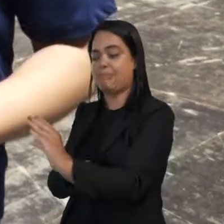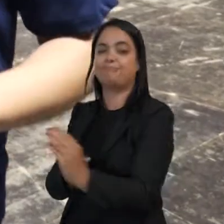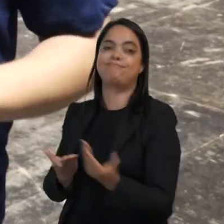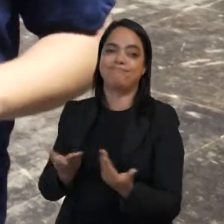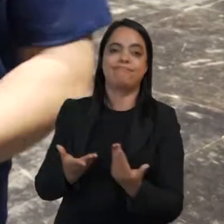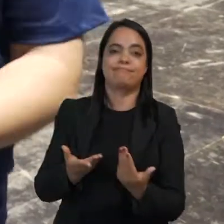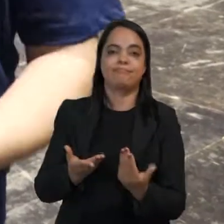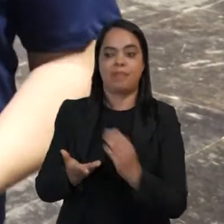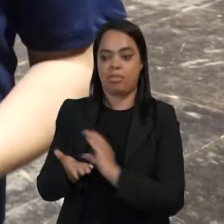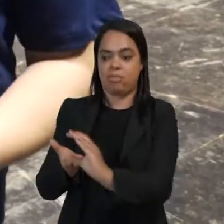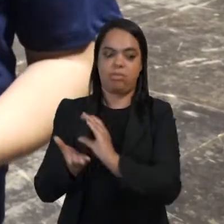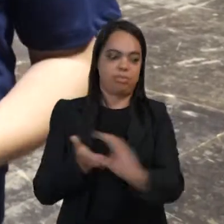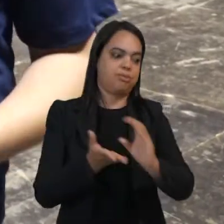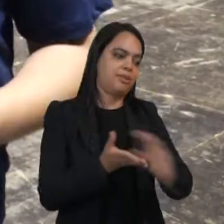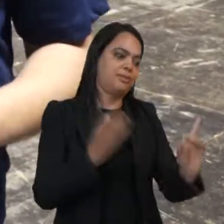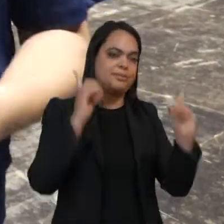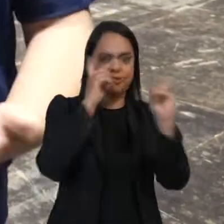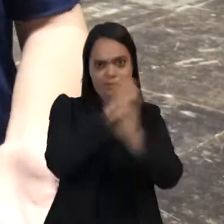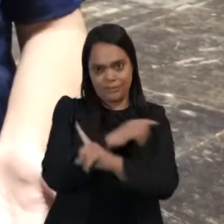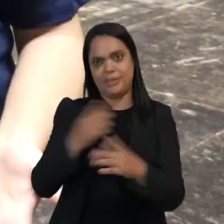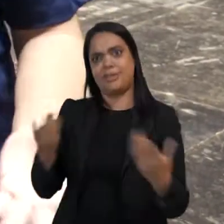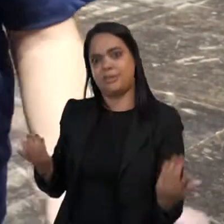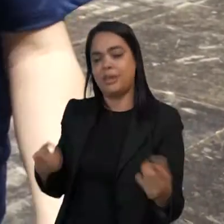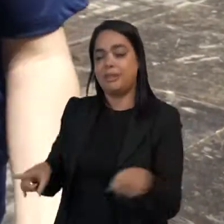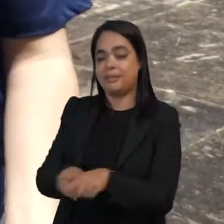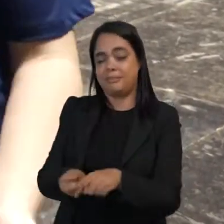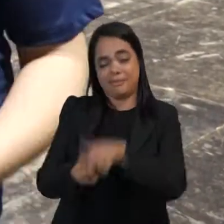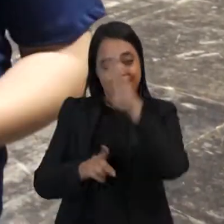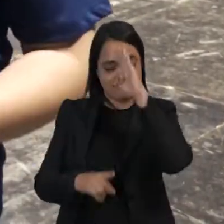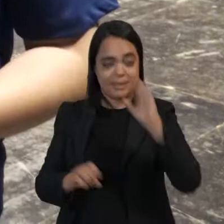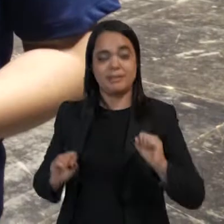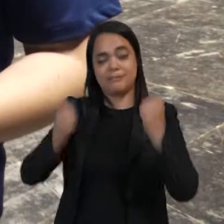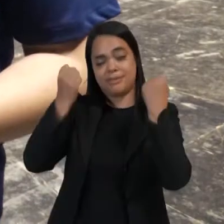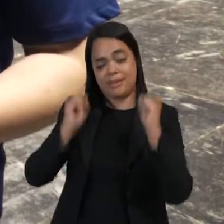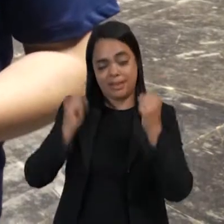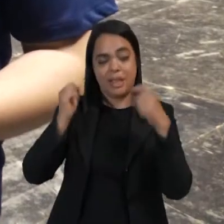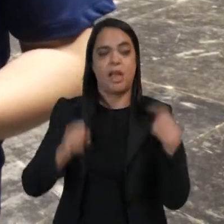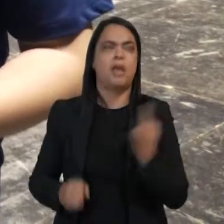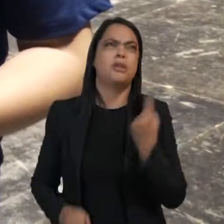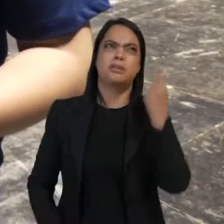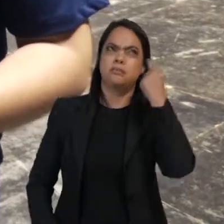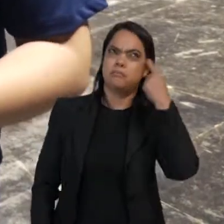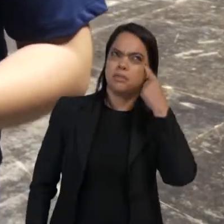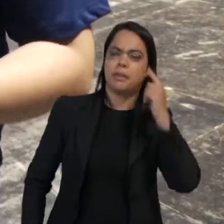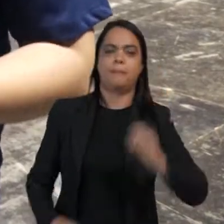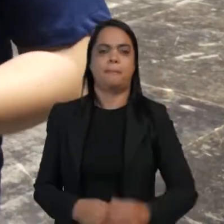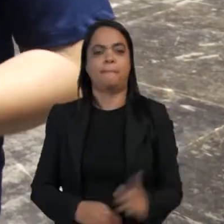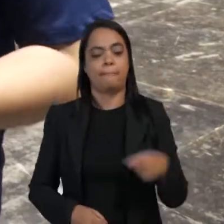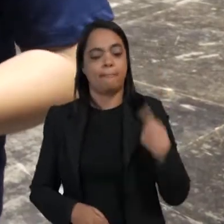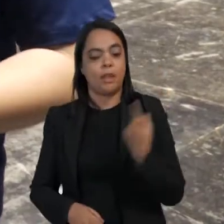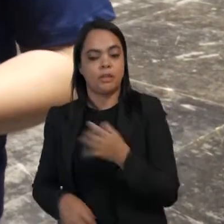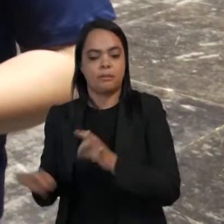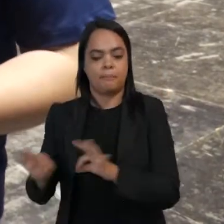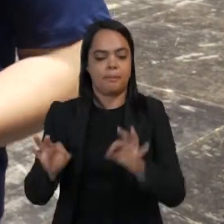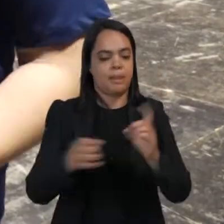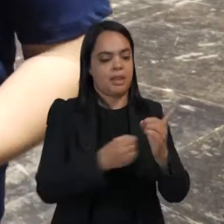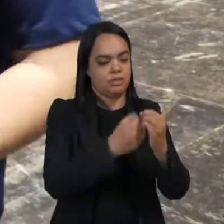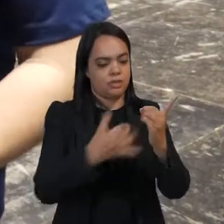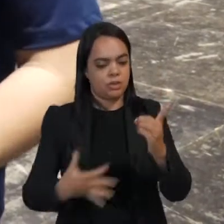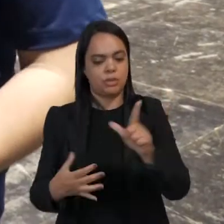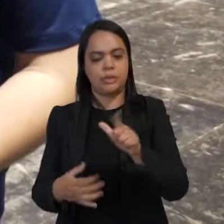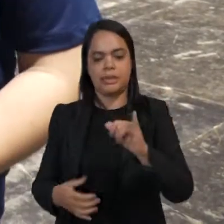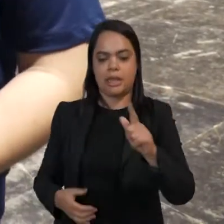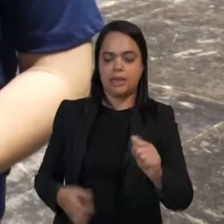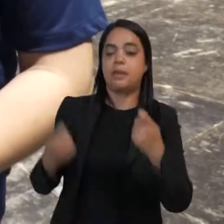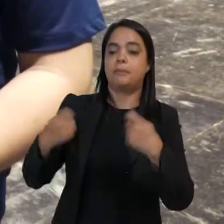lá e em diferentes setores, né? E principalmente nas atléticas. E aí a gente falou assim, não, a gente quando for montar a diretoria da Liga,